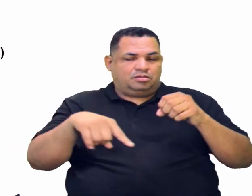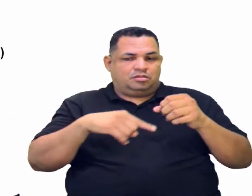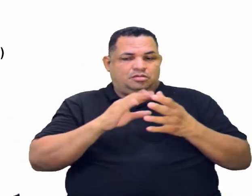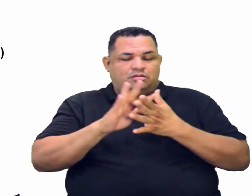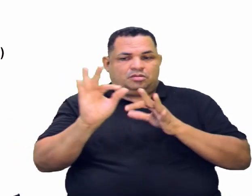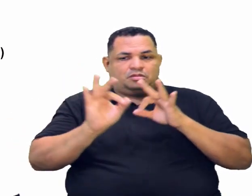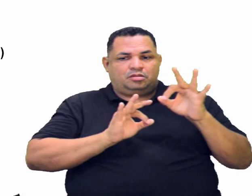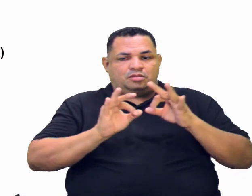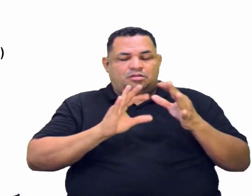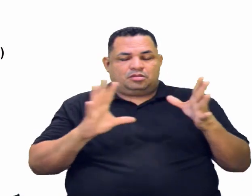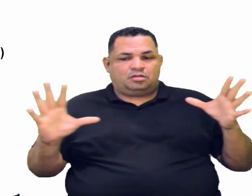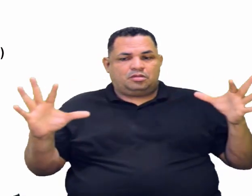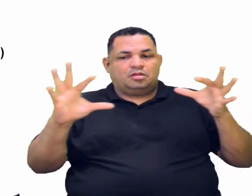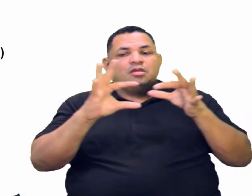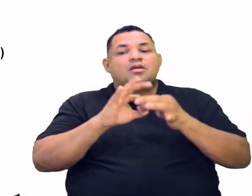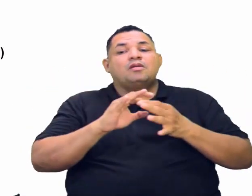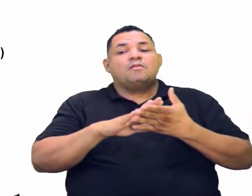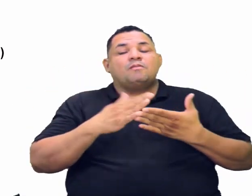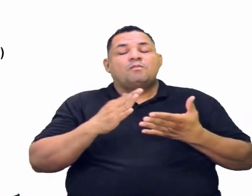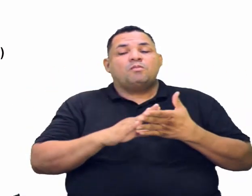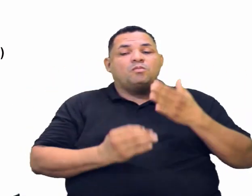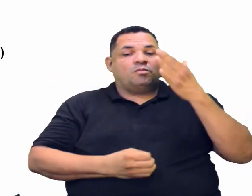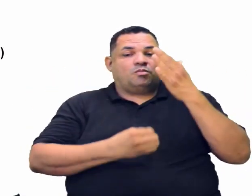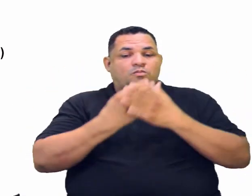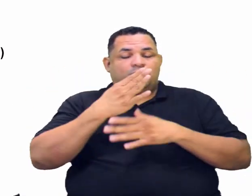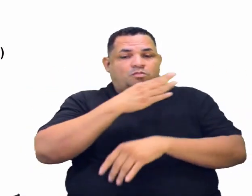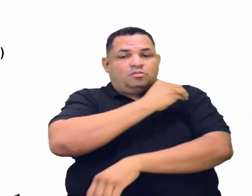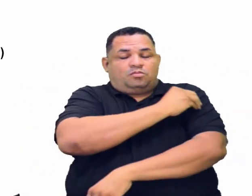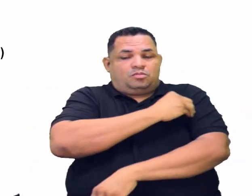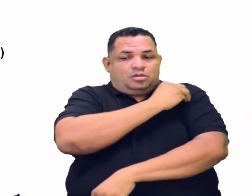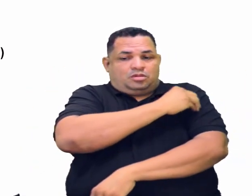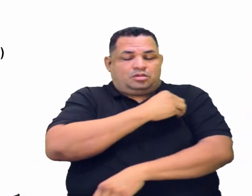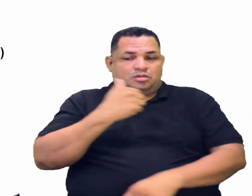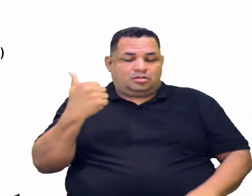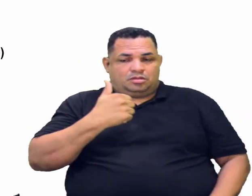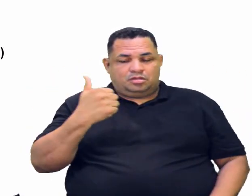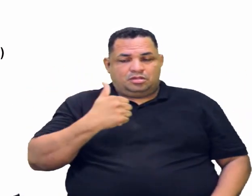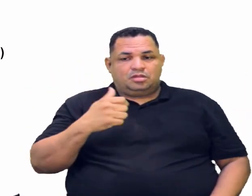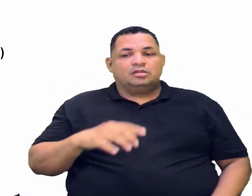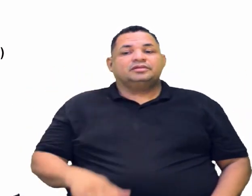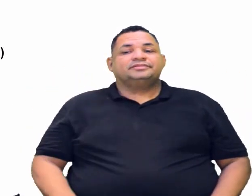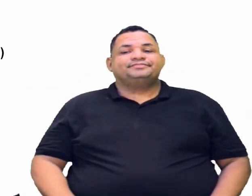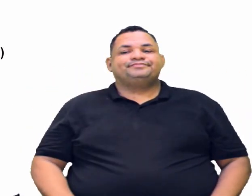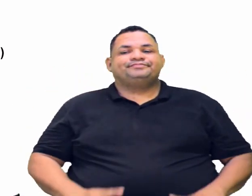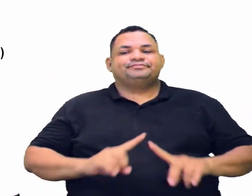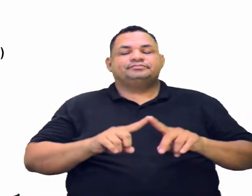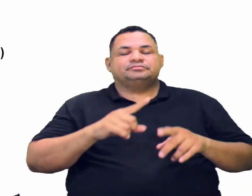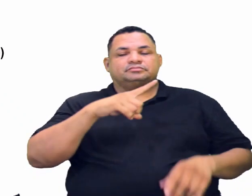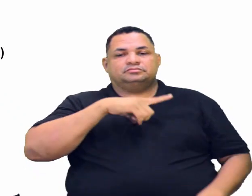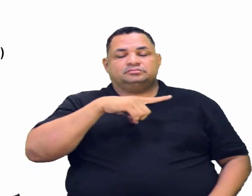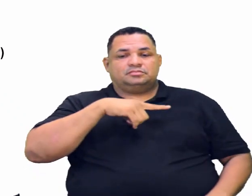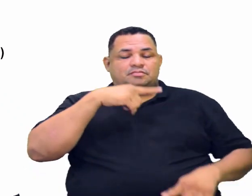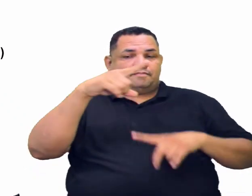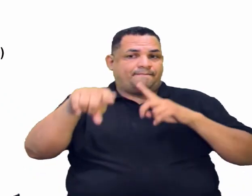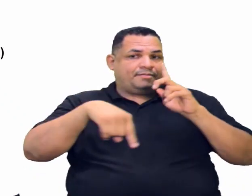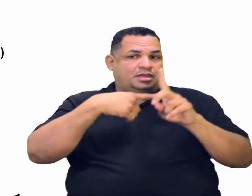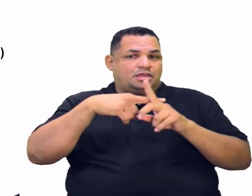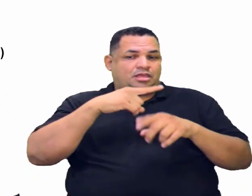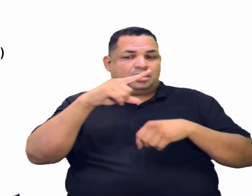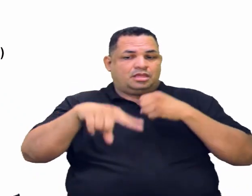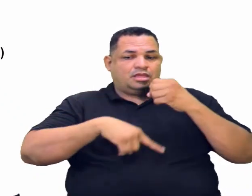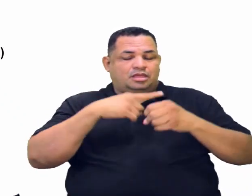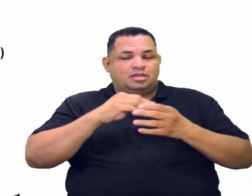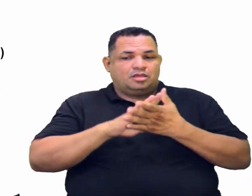para formar essa ligação. E aí originou um álcool primário. Professora, se tivesse para cá mais átomo de